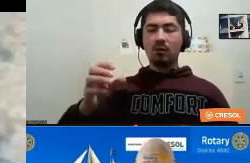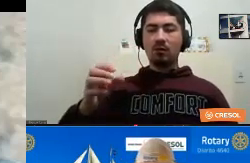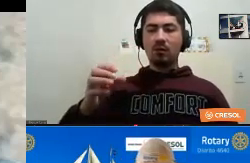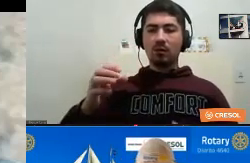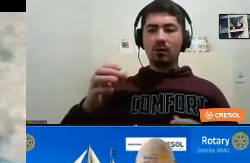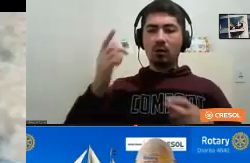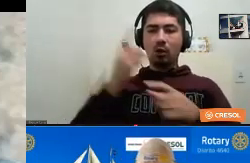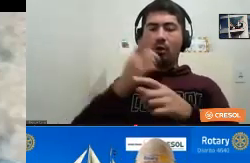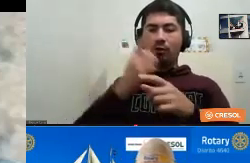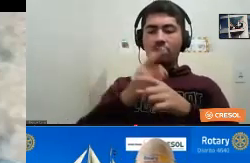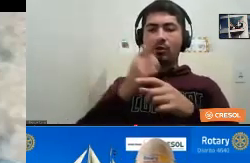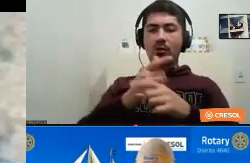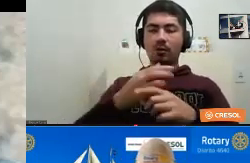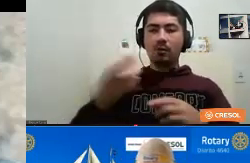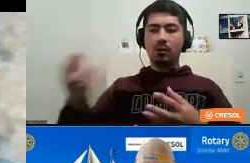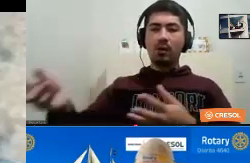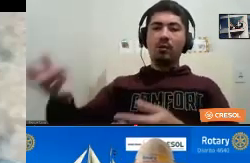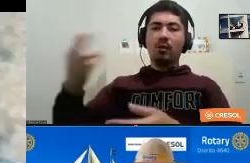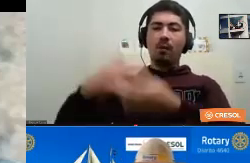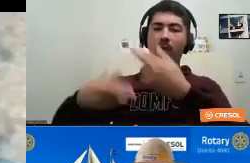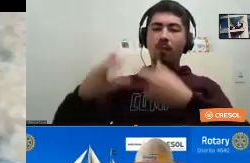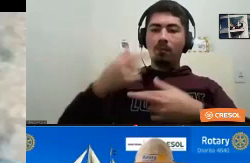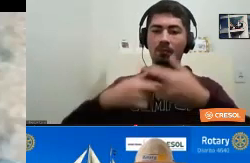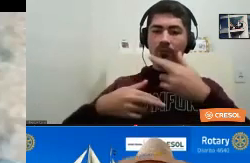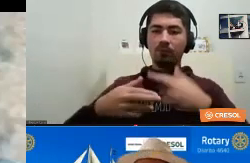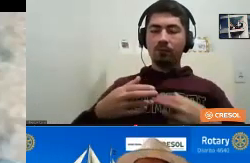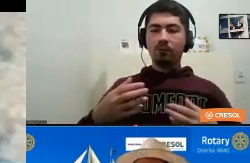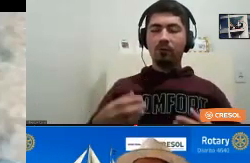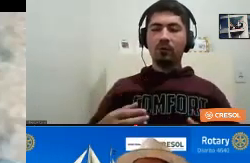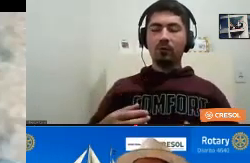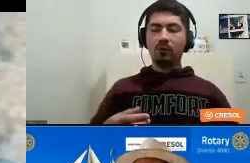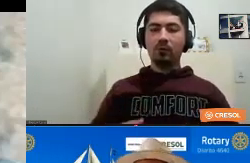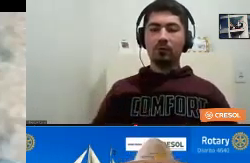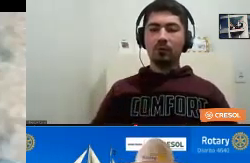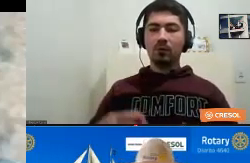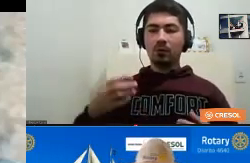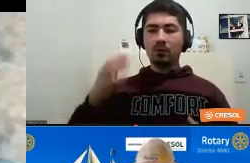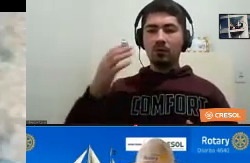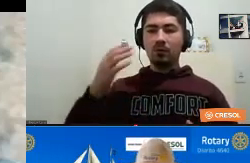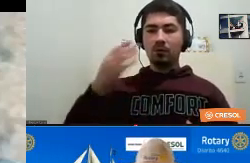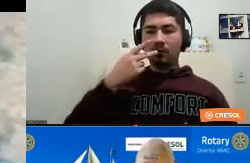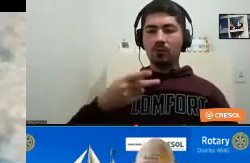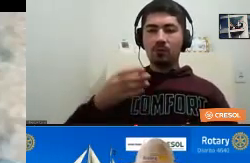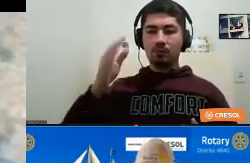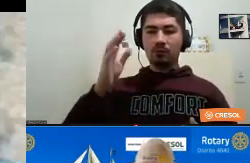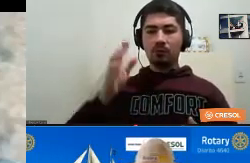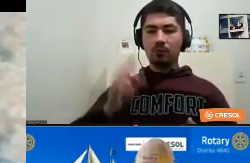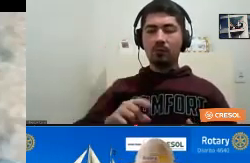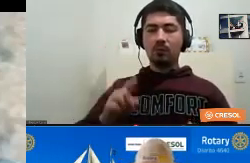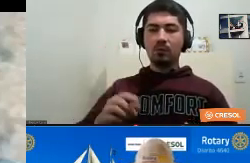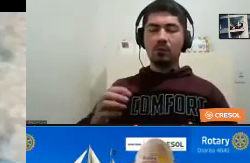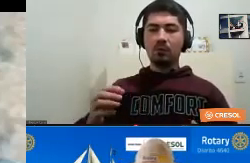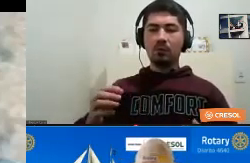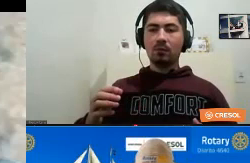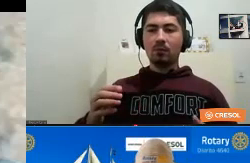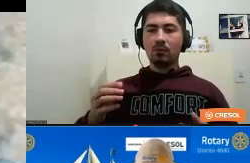tenho recebido reflexo da minha contribuição. Por isso que eu digo, vale a pena. Porque é uma formação de